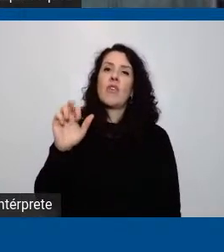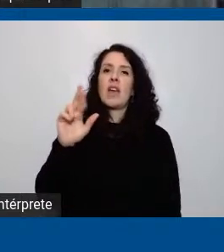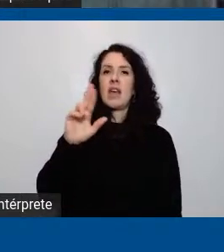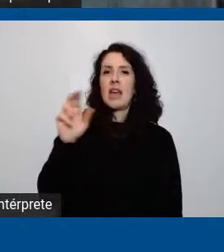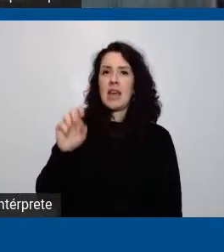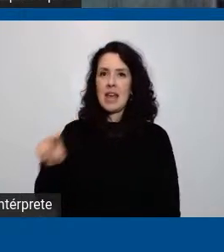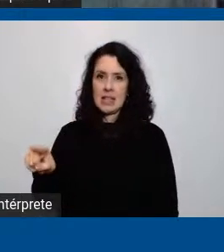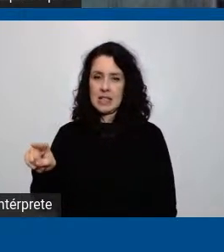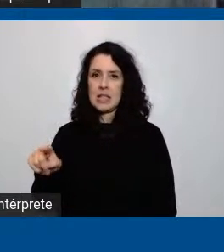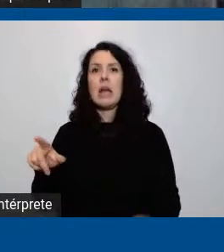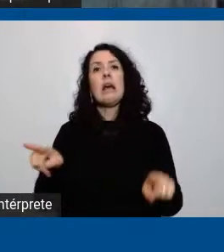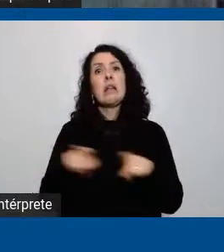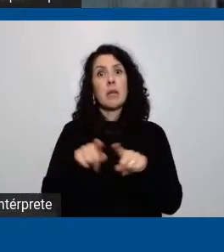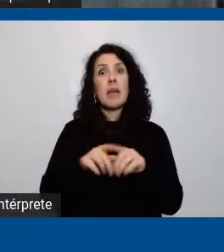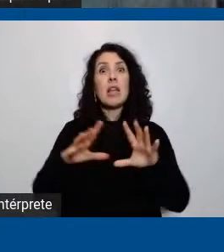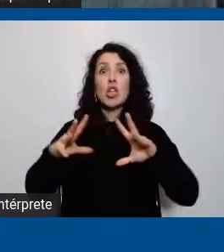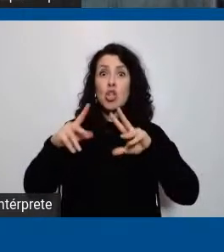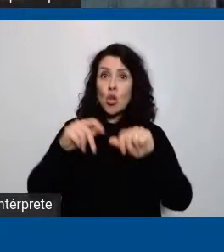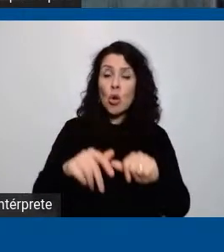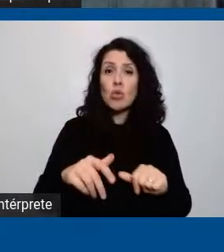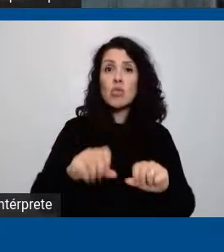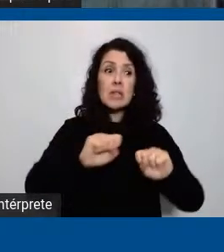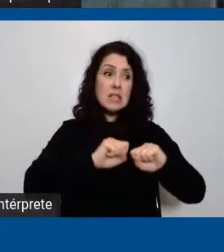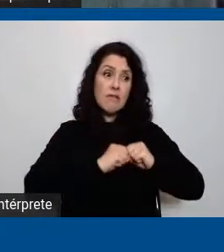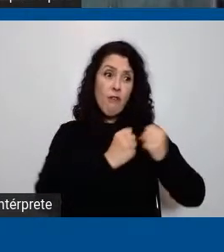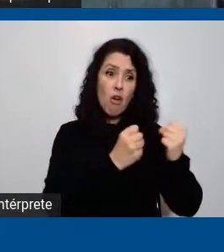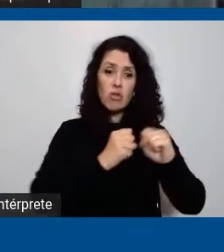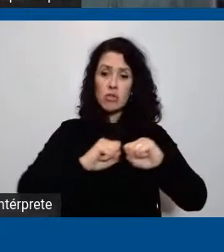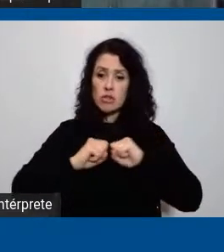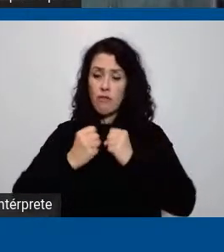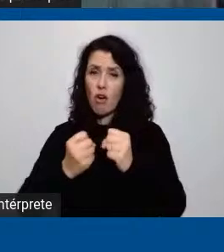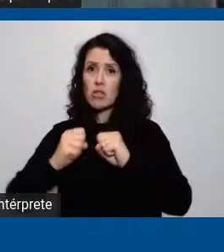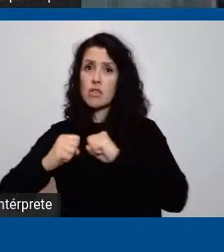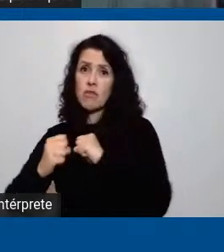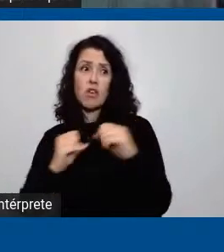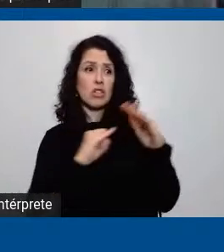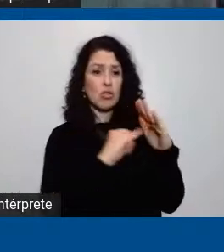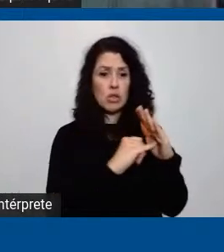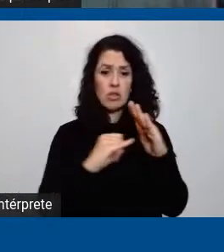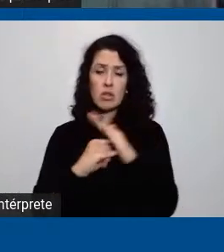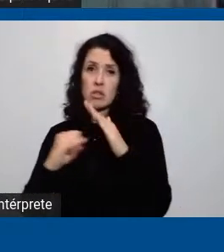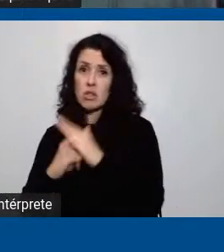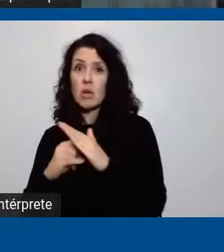as brasilianas, elas são esforços que permitem com que a gente